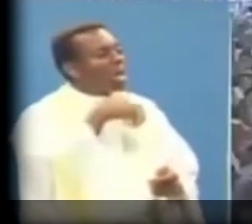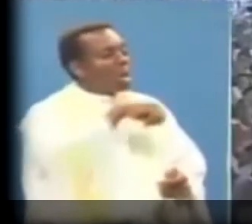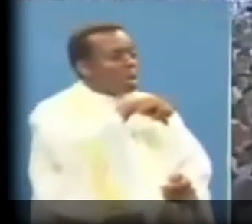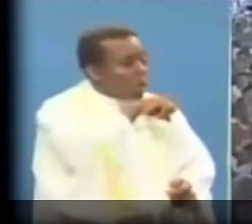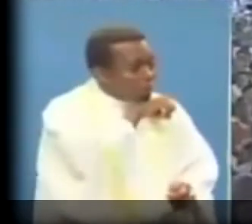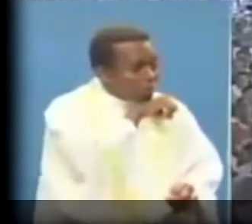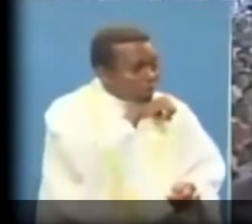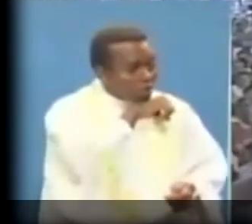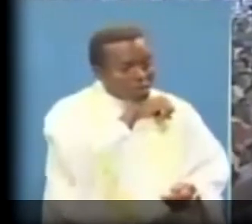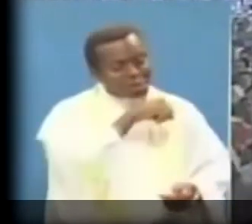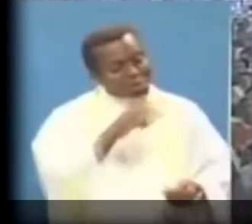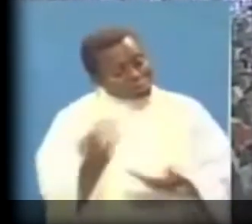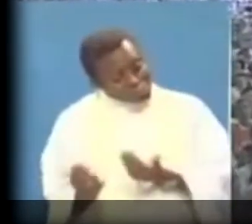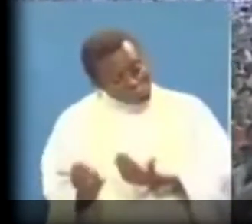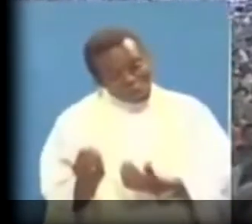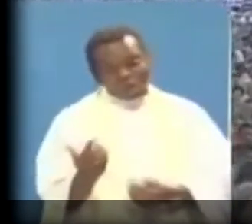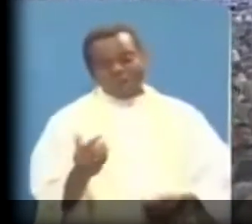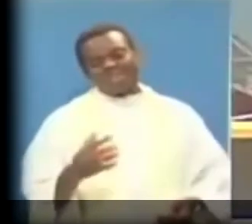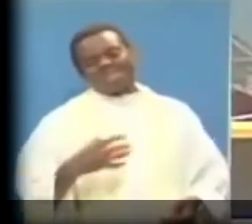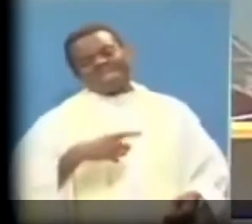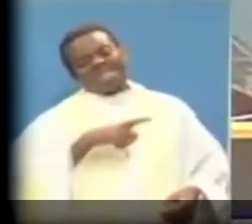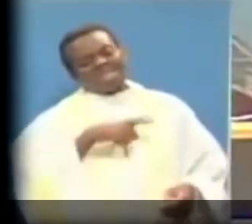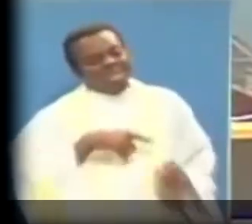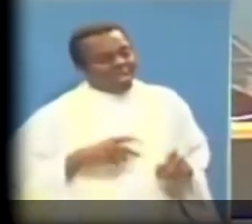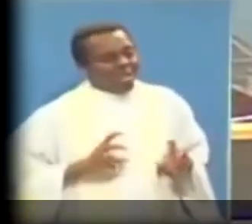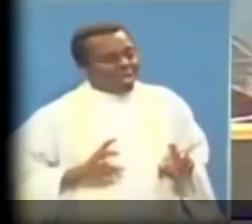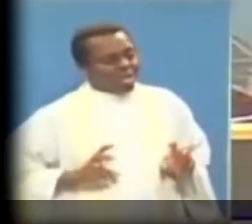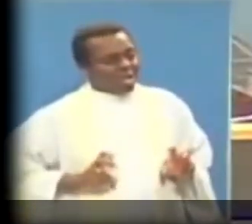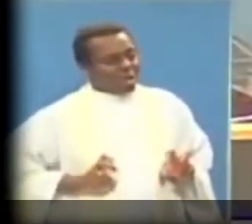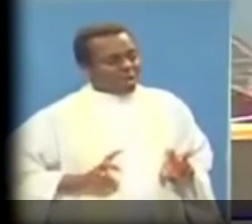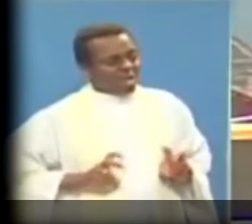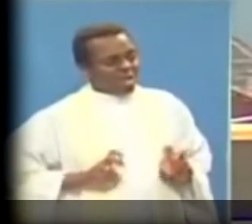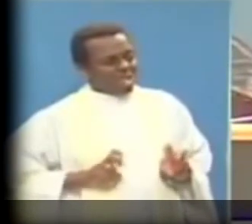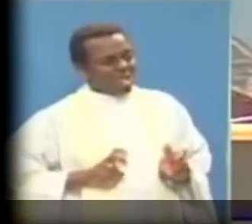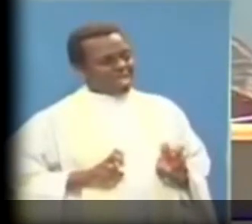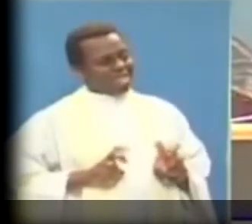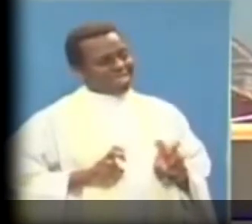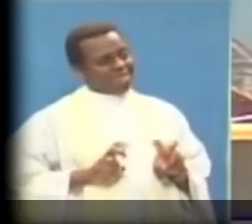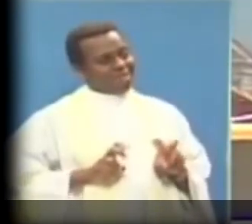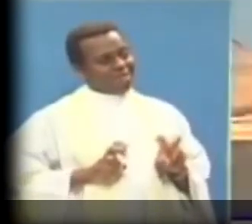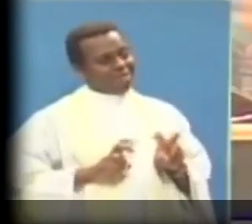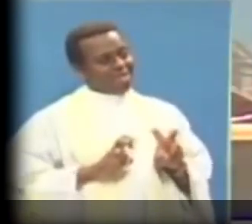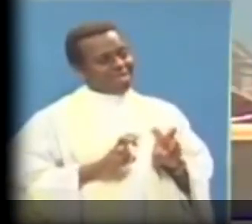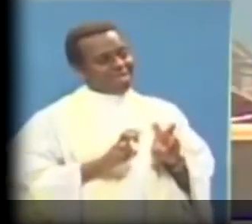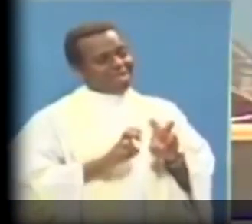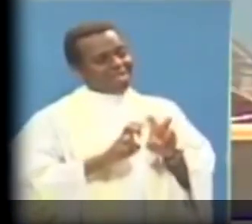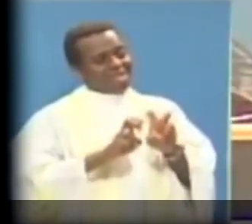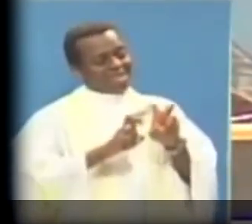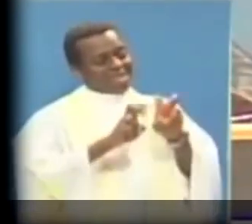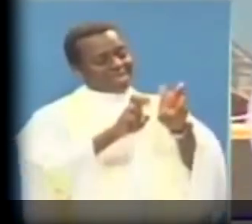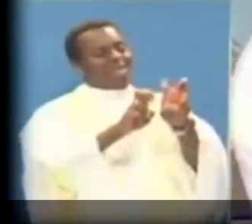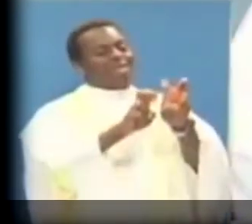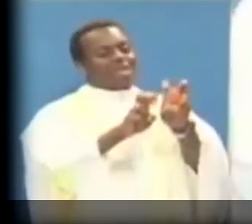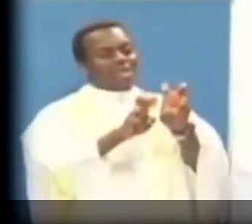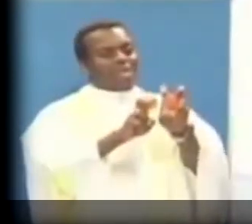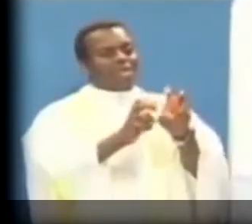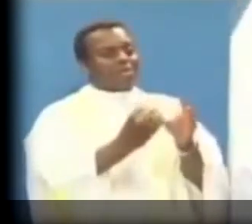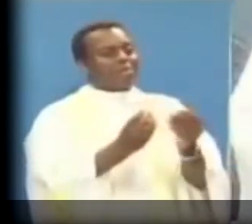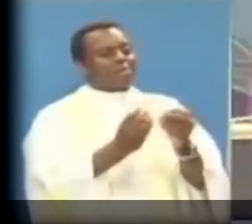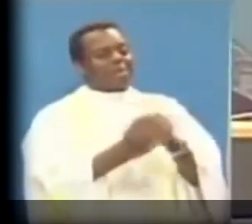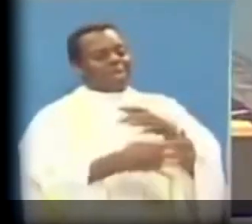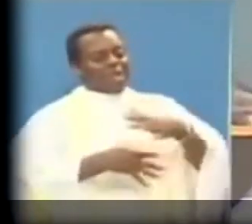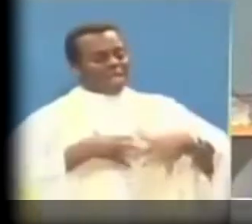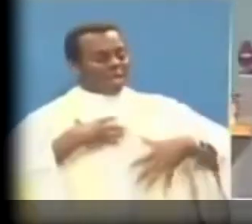generalizado esse rapaz sofre muito com a vida que ele acabou optando Quando